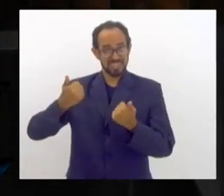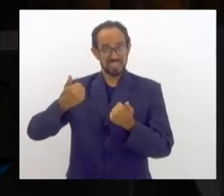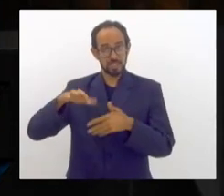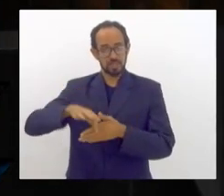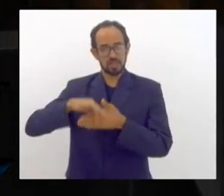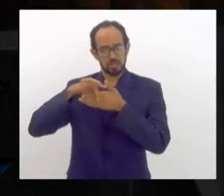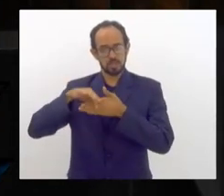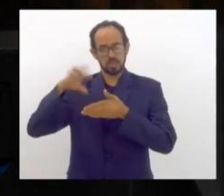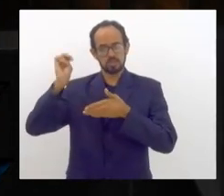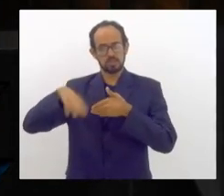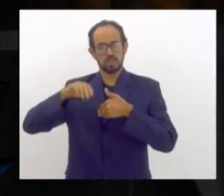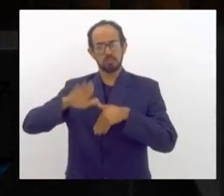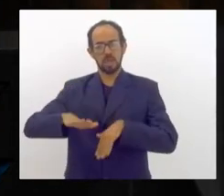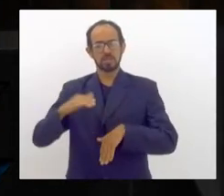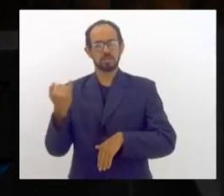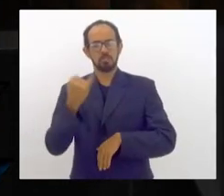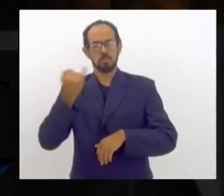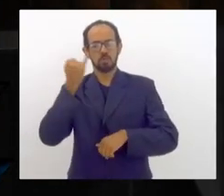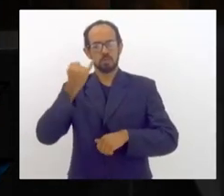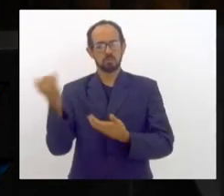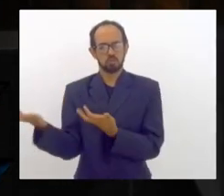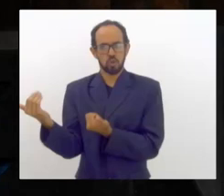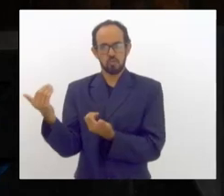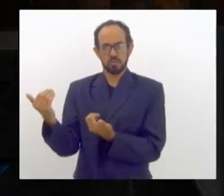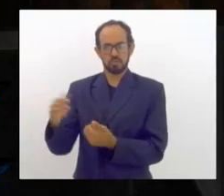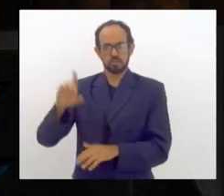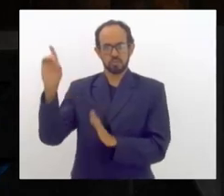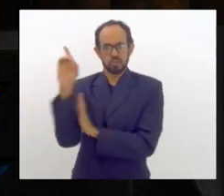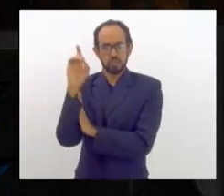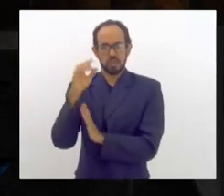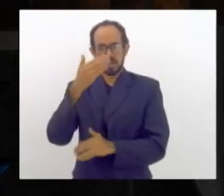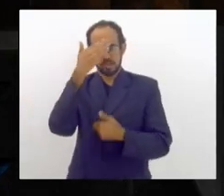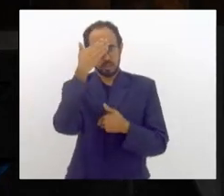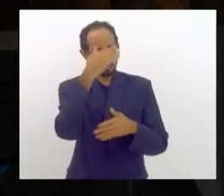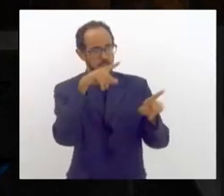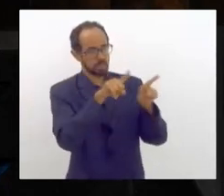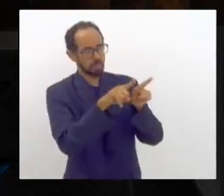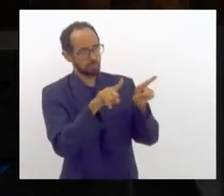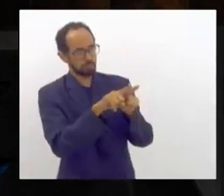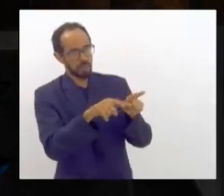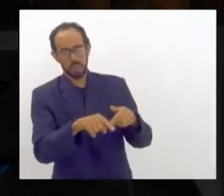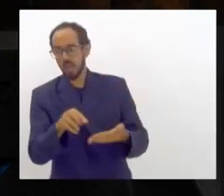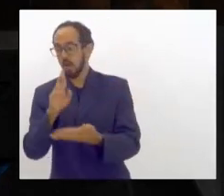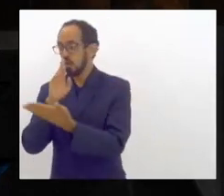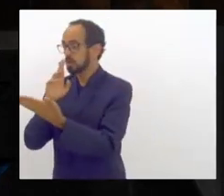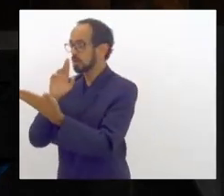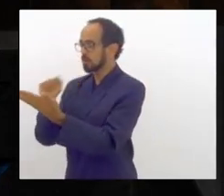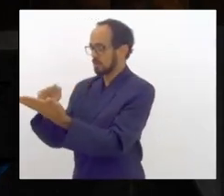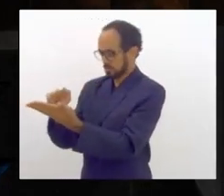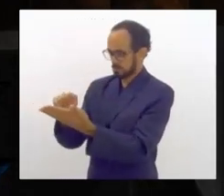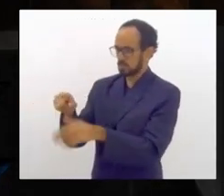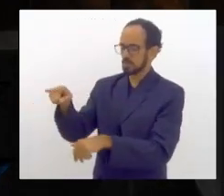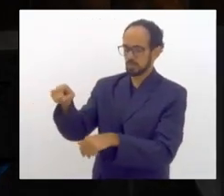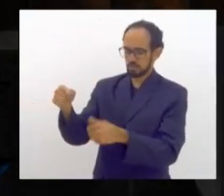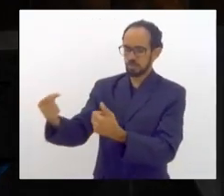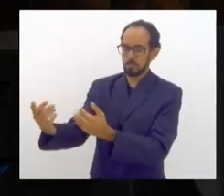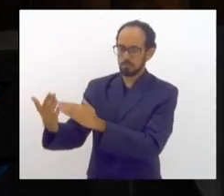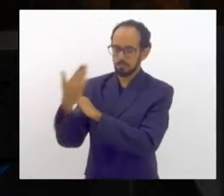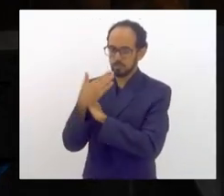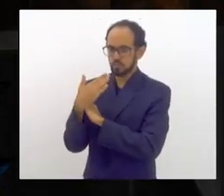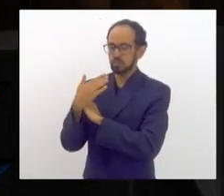extrema importância para o jovem de direita. Queria muito agradecer também ao Rodrigo por toda a força que vem me dar nesse período